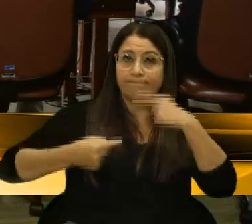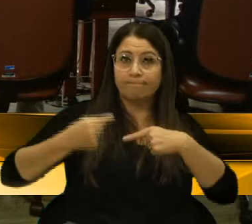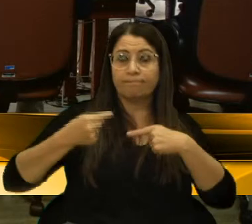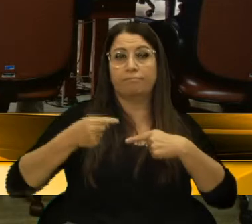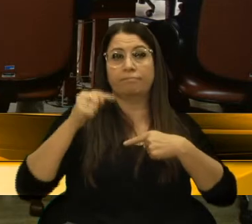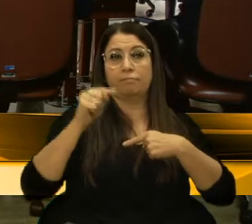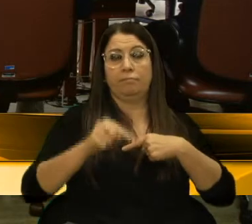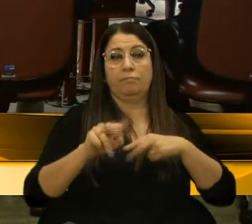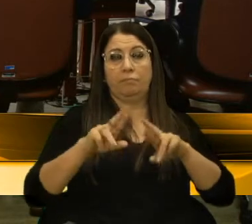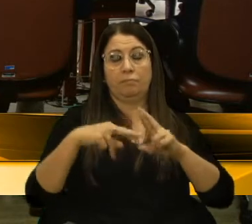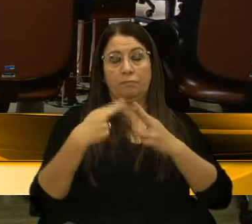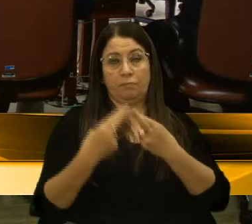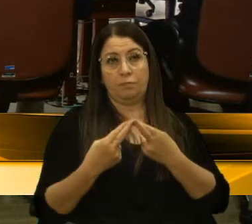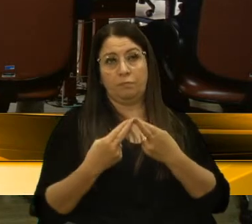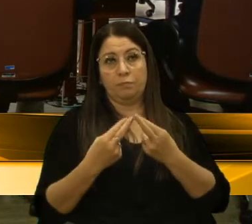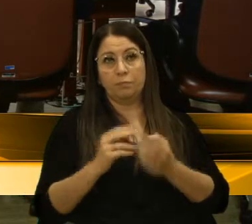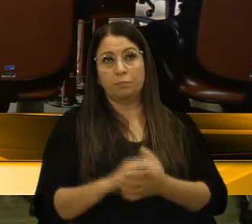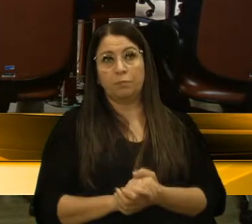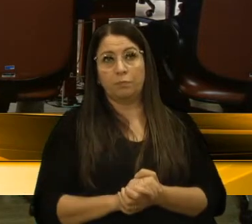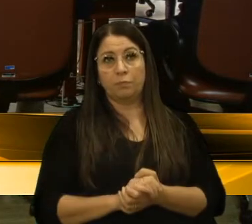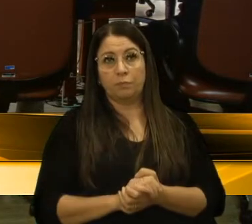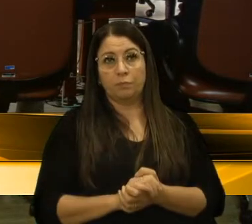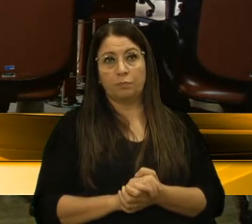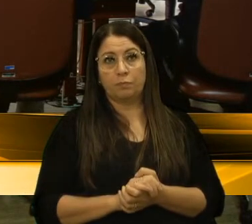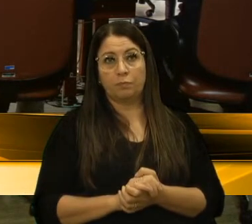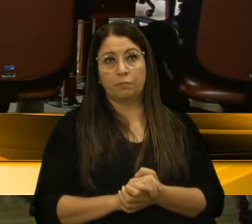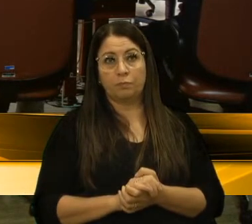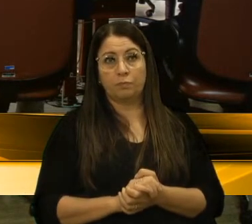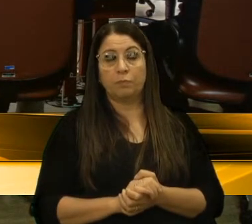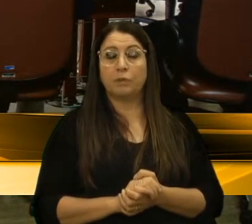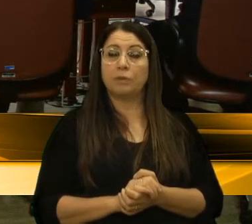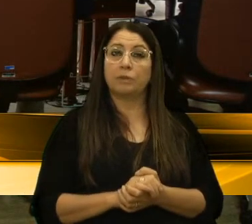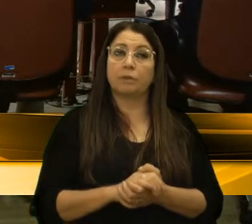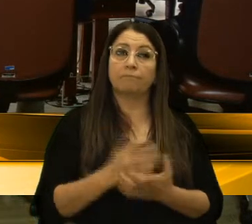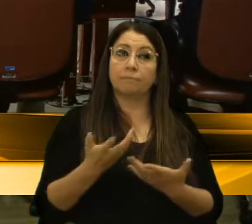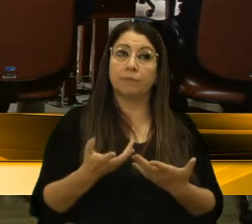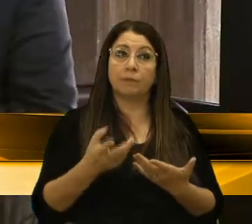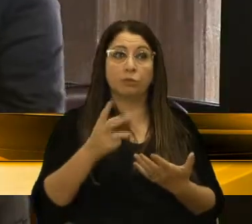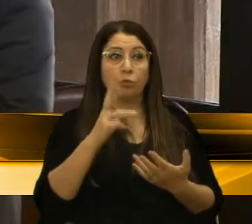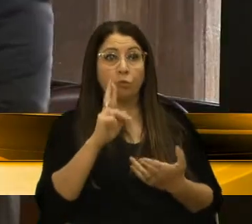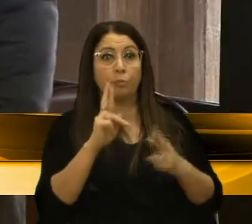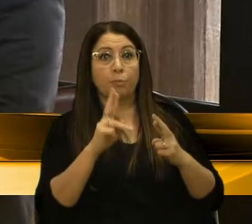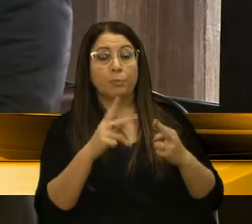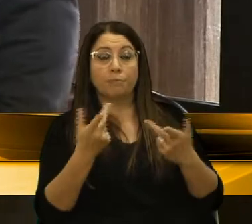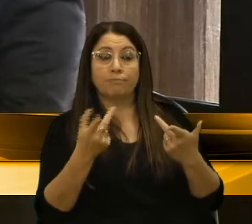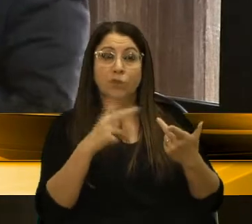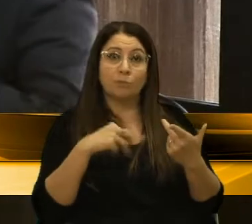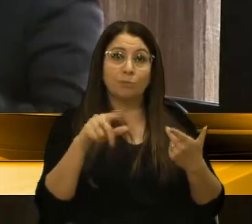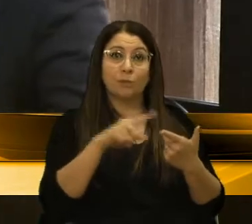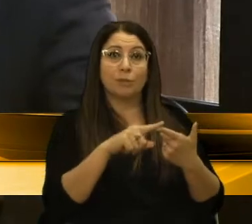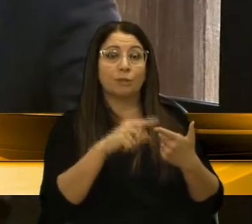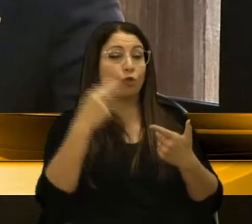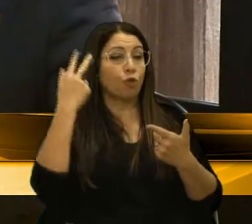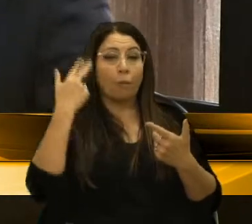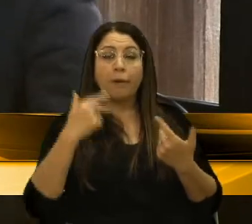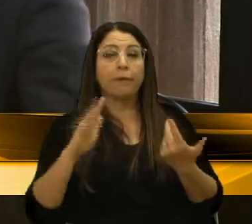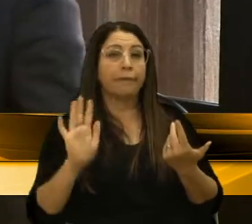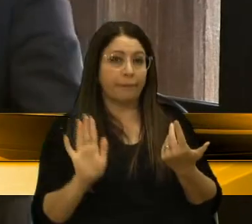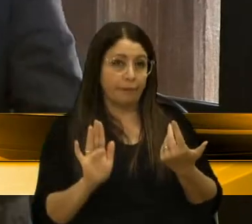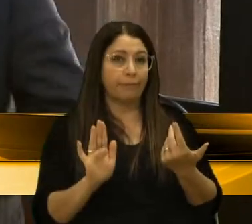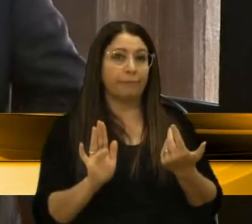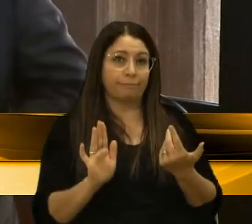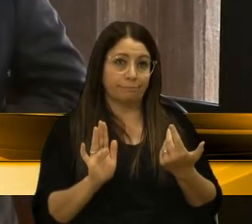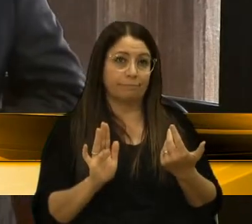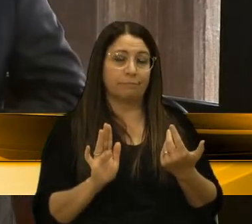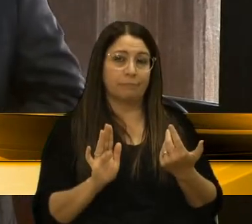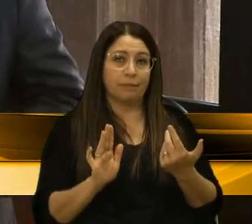nesta sessão legislativa. Oxalá, se nós tivéssemos uma situação de normalidade